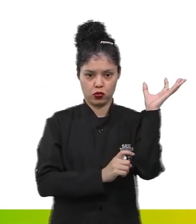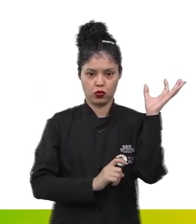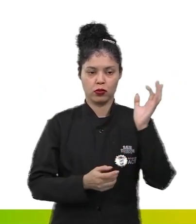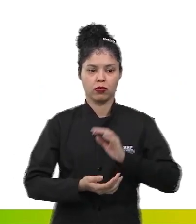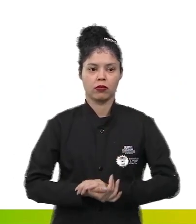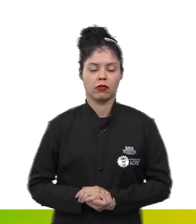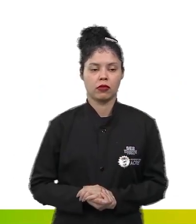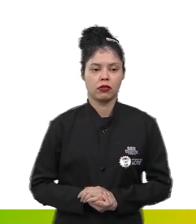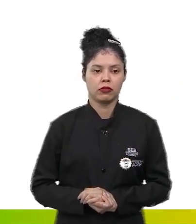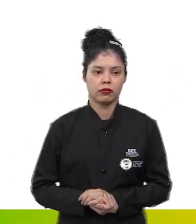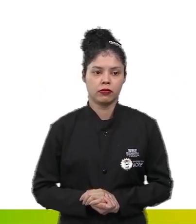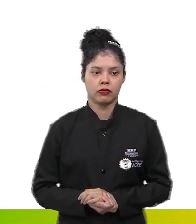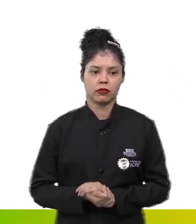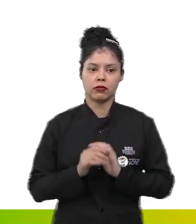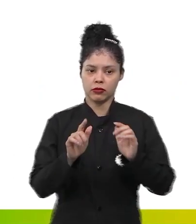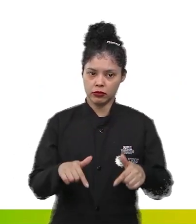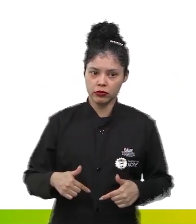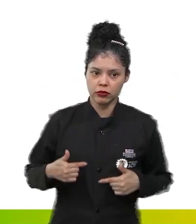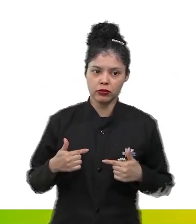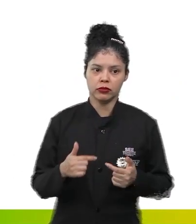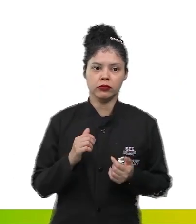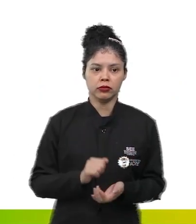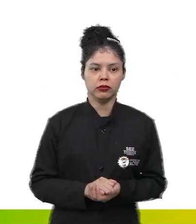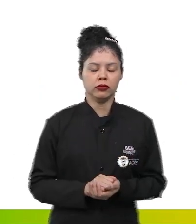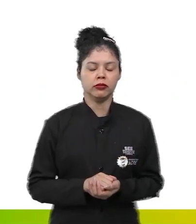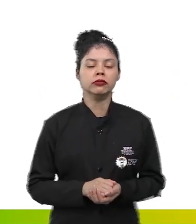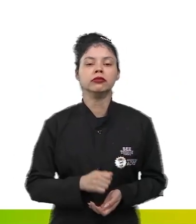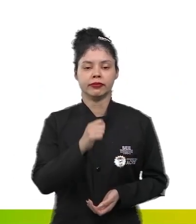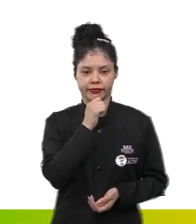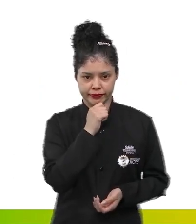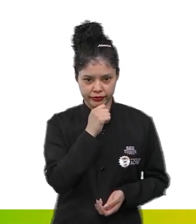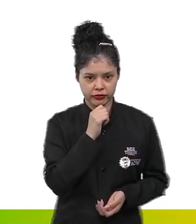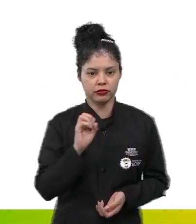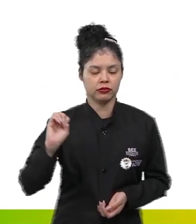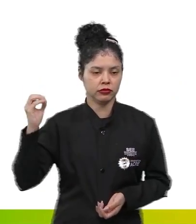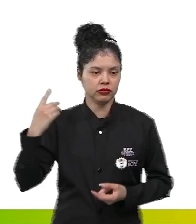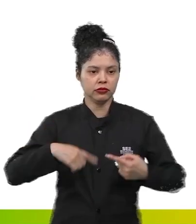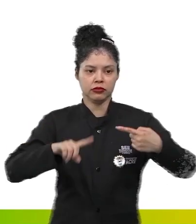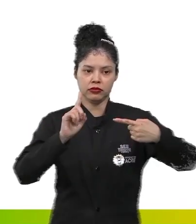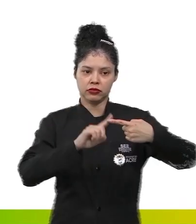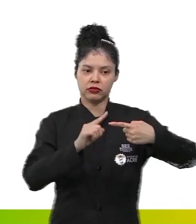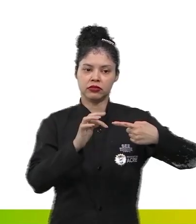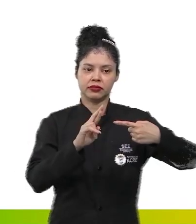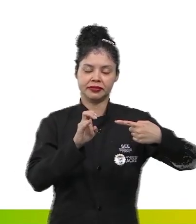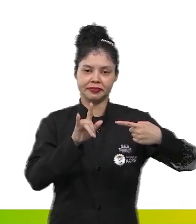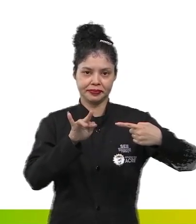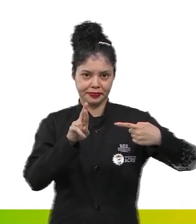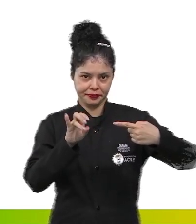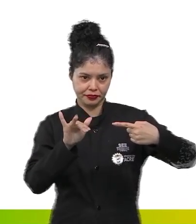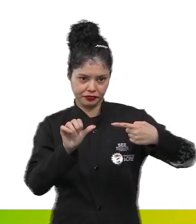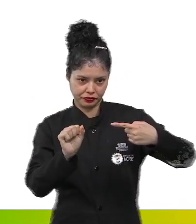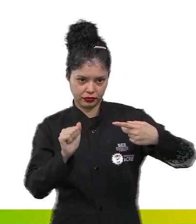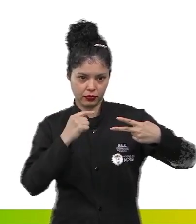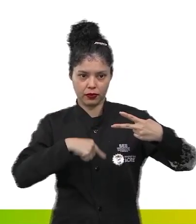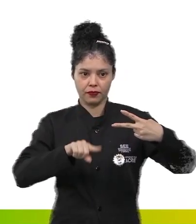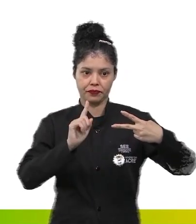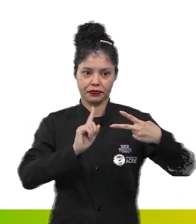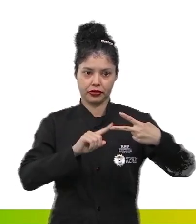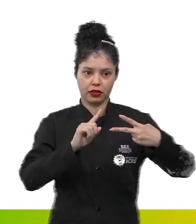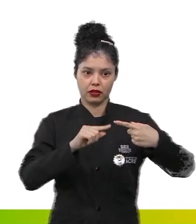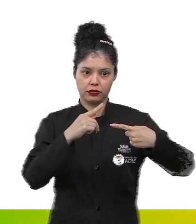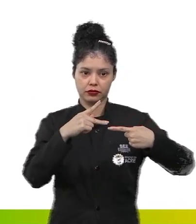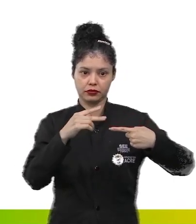seringueiras. A luta ocorreu e ainda ocorre entre seringueiros, que nós